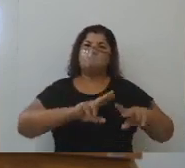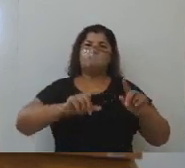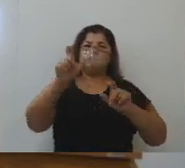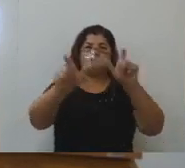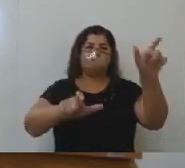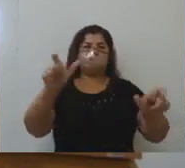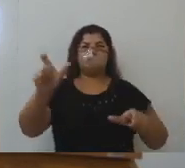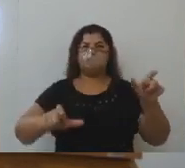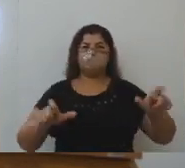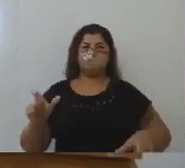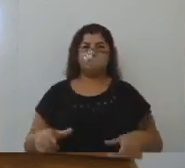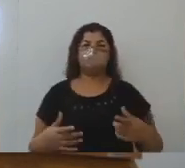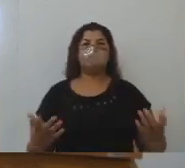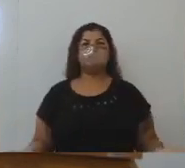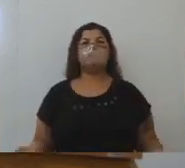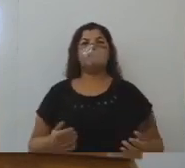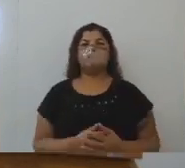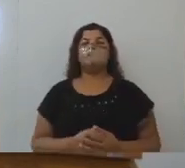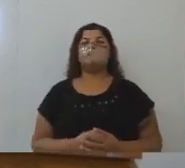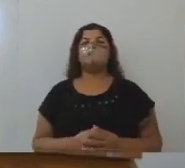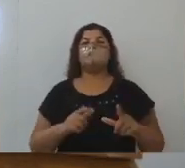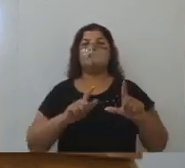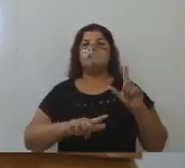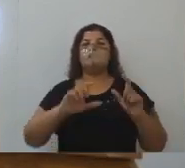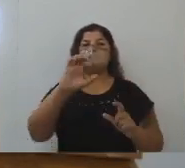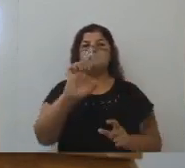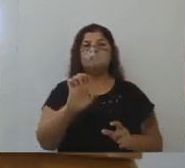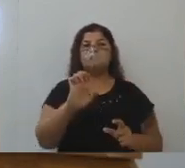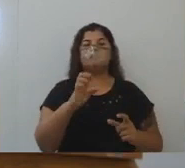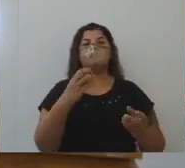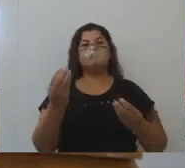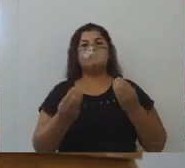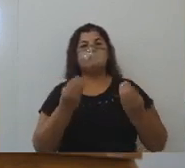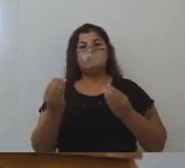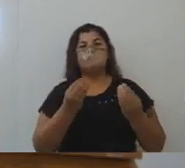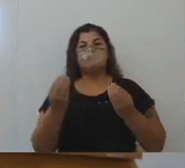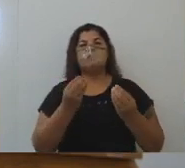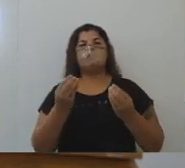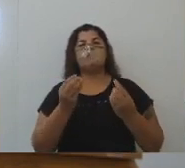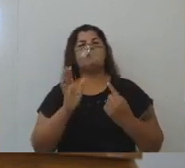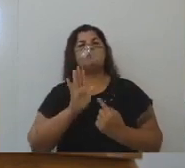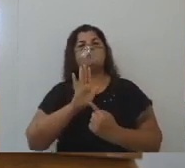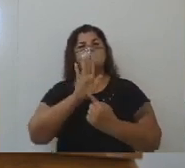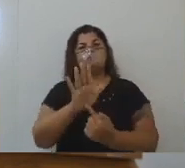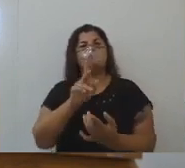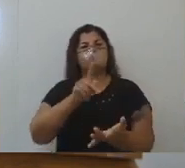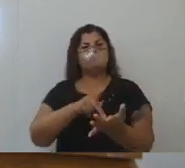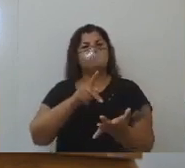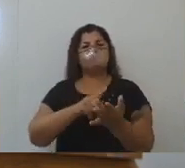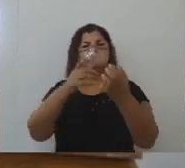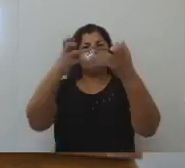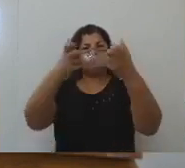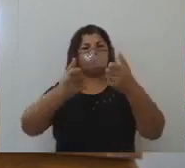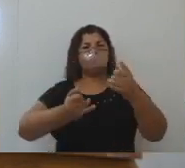pessoas. Letra E. Considerar verdadeiras as explicações biológicas para o